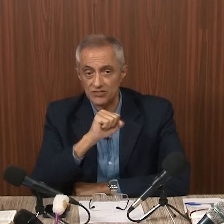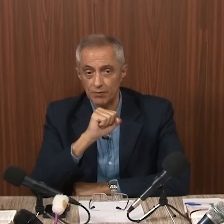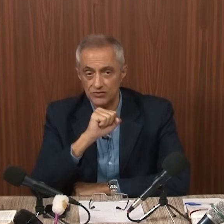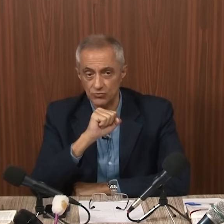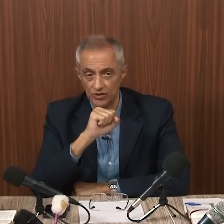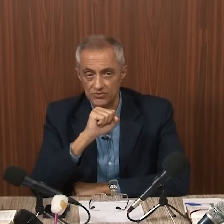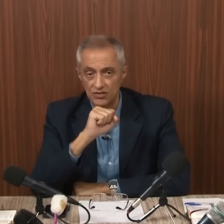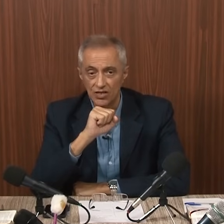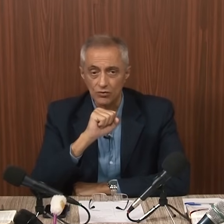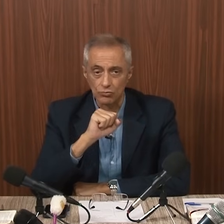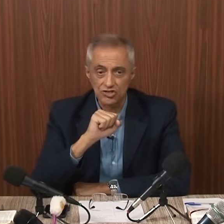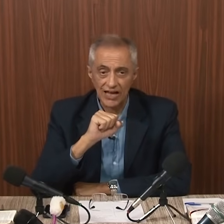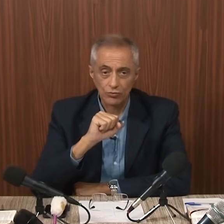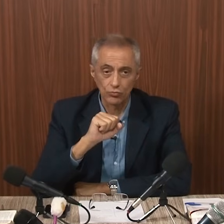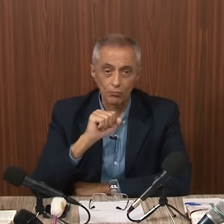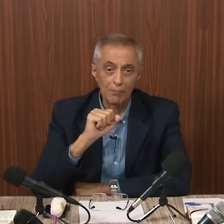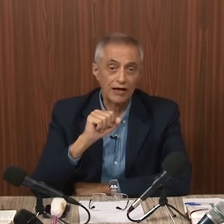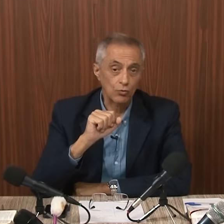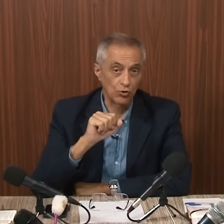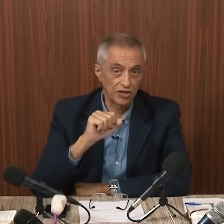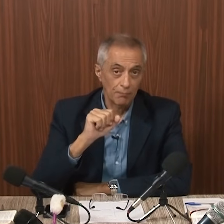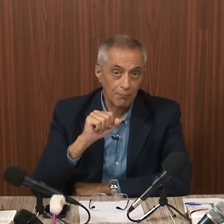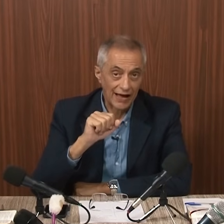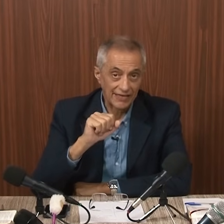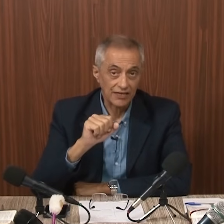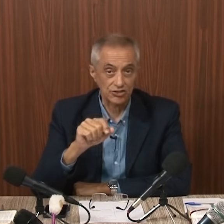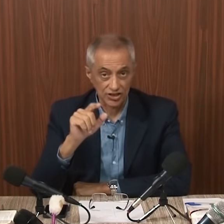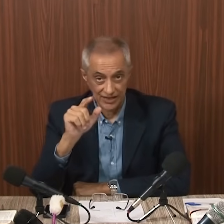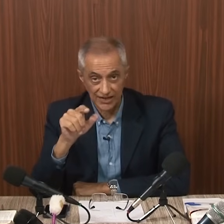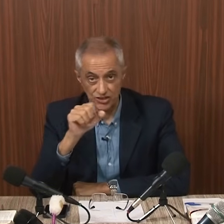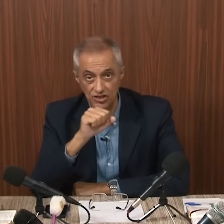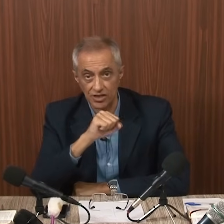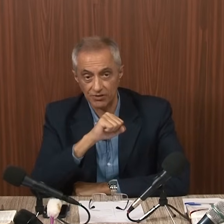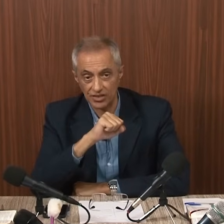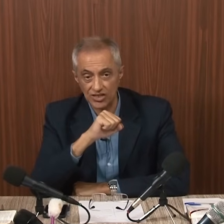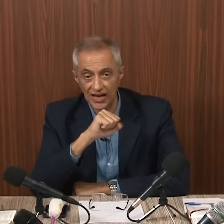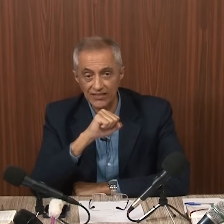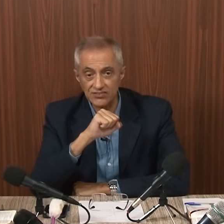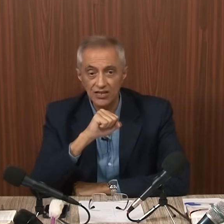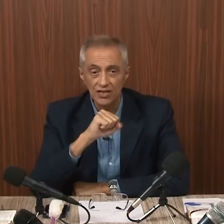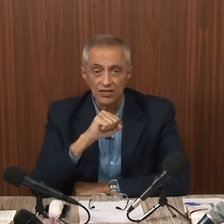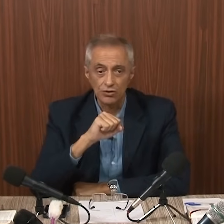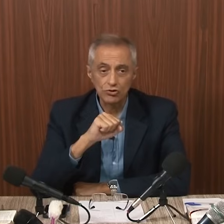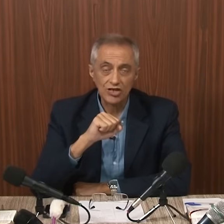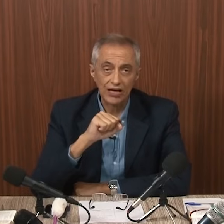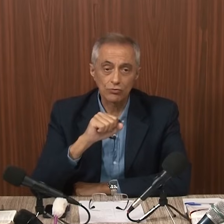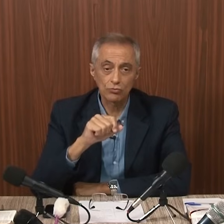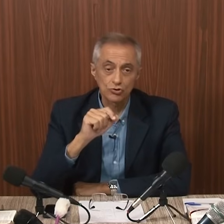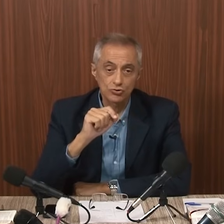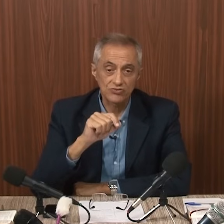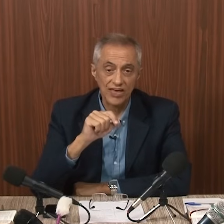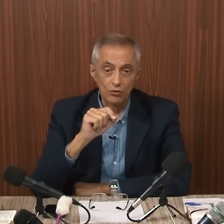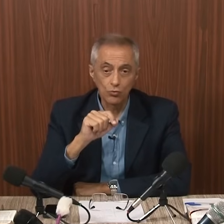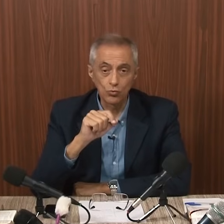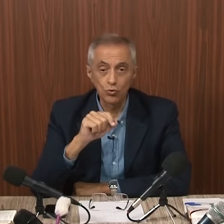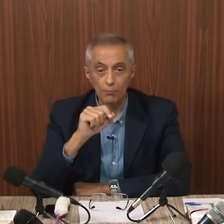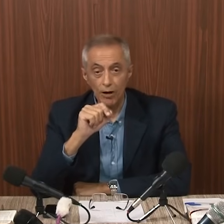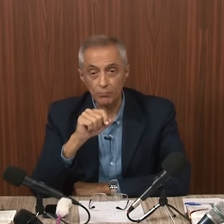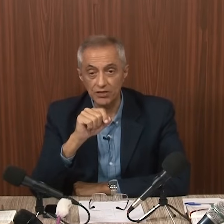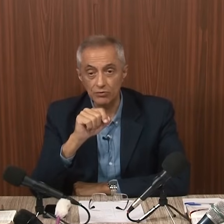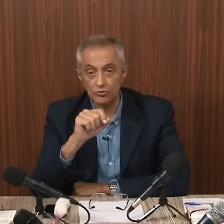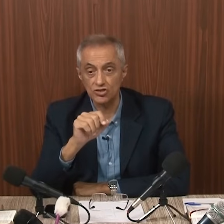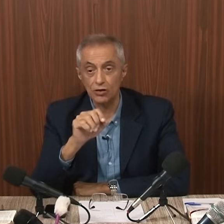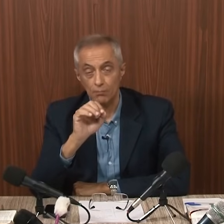2 participações, o diácono Marconi Maia, de Caratinga, Minas Gerais, e o diácono José